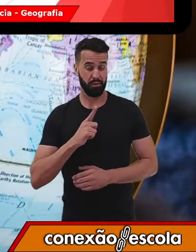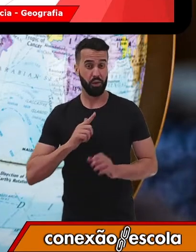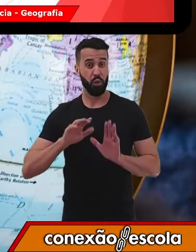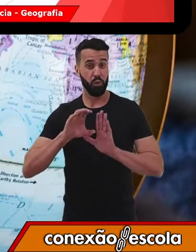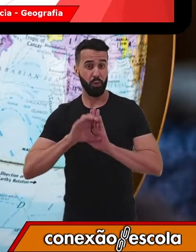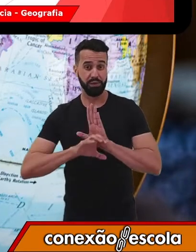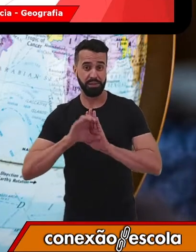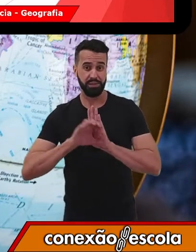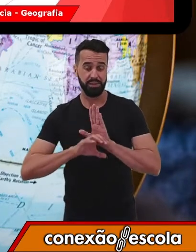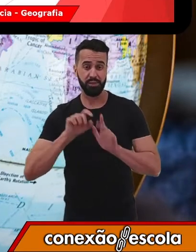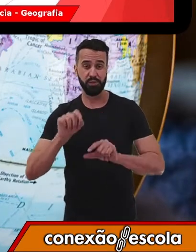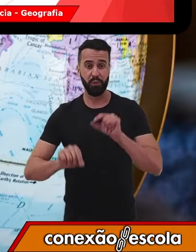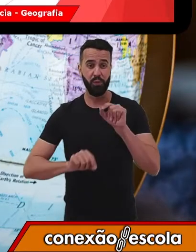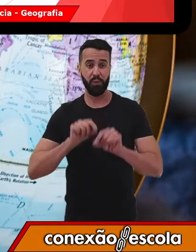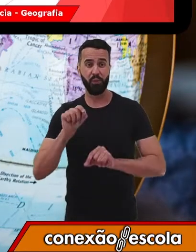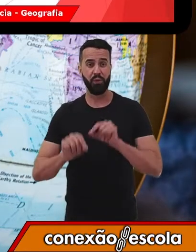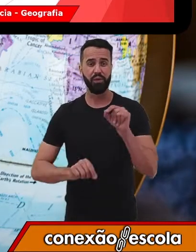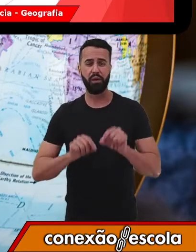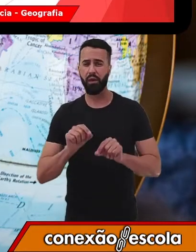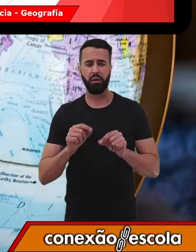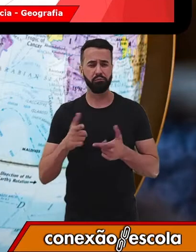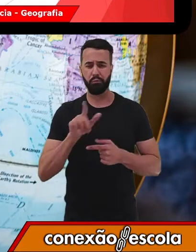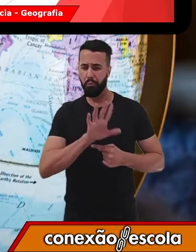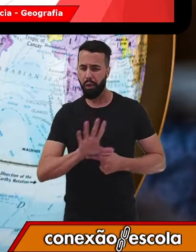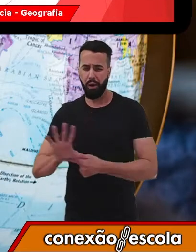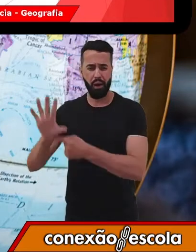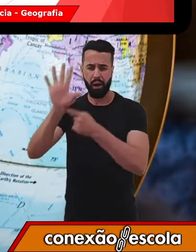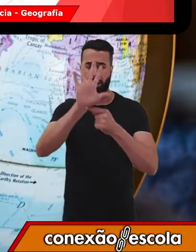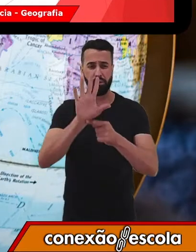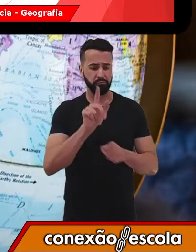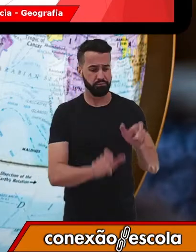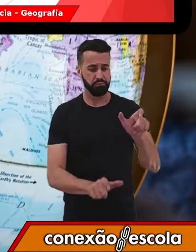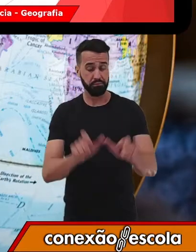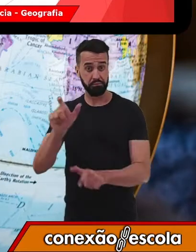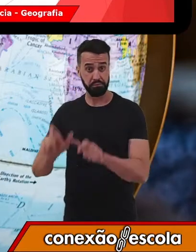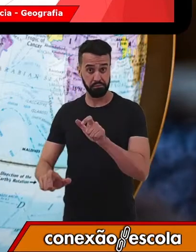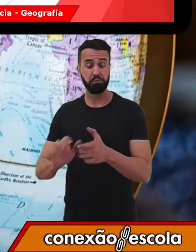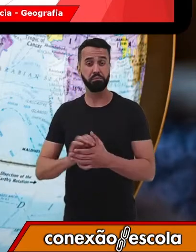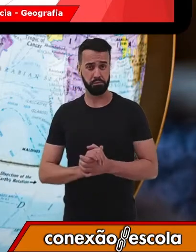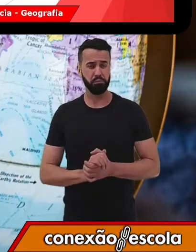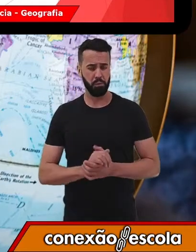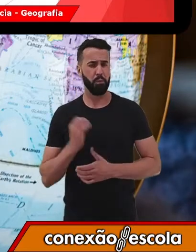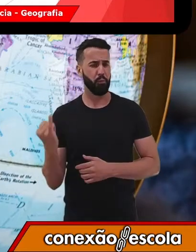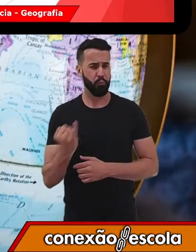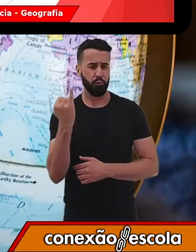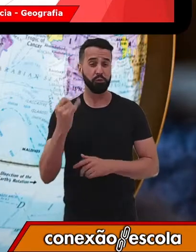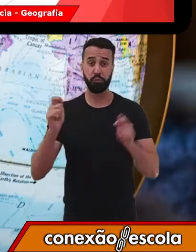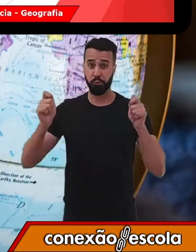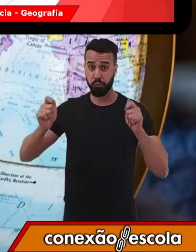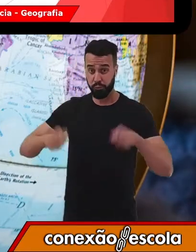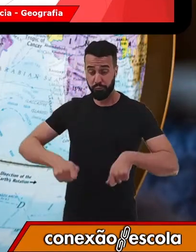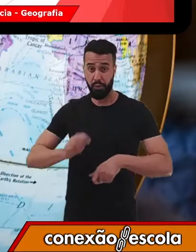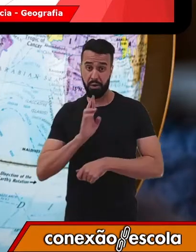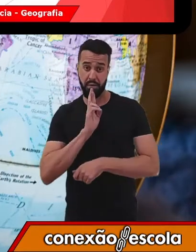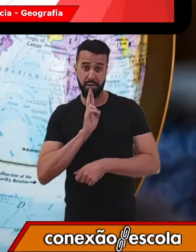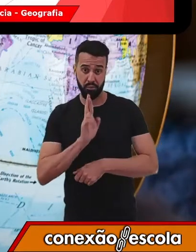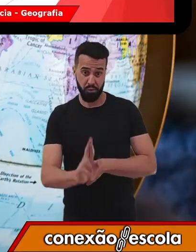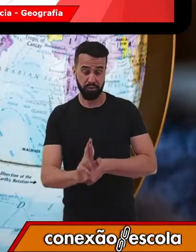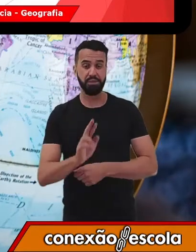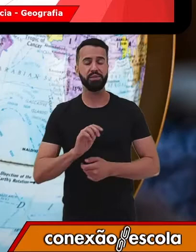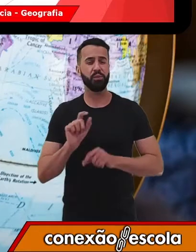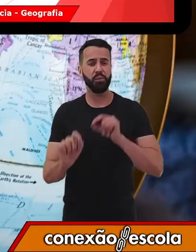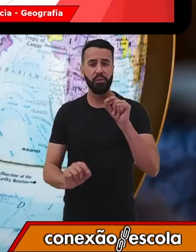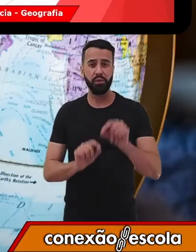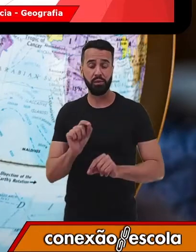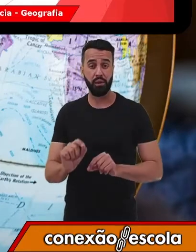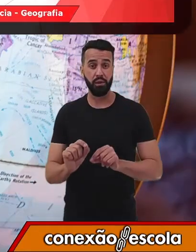conceitos demográficos são muito importantes para que a gente consiga responder a pergunta anterior. Vamos ver agora o que